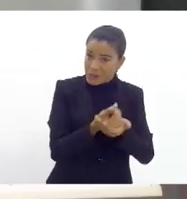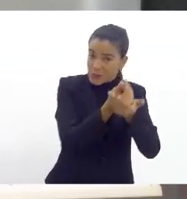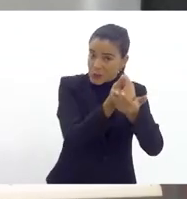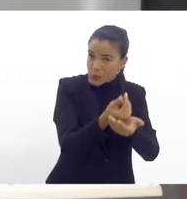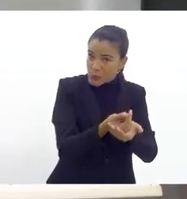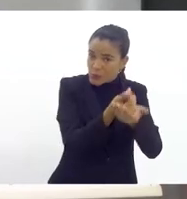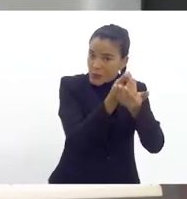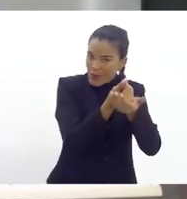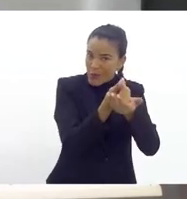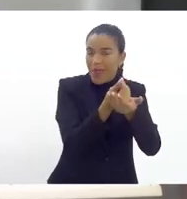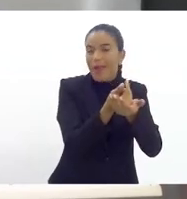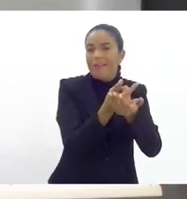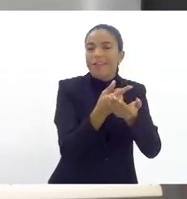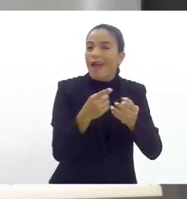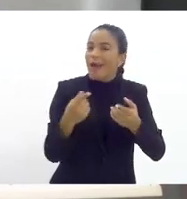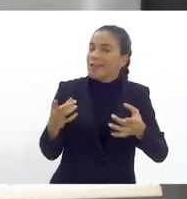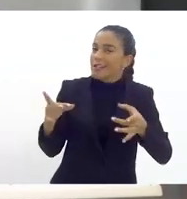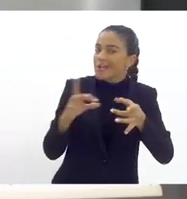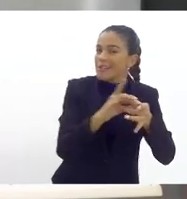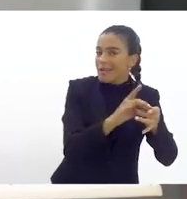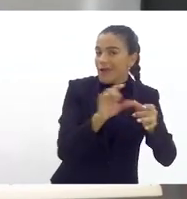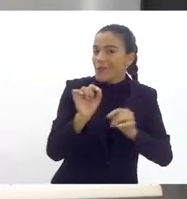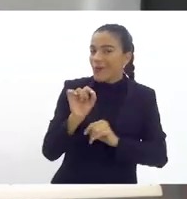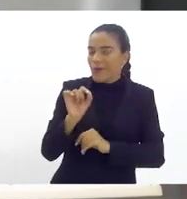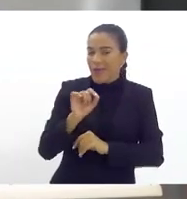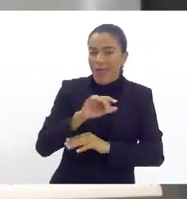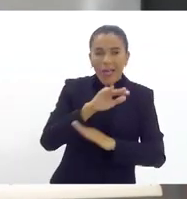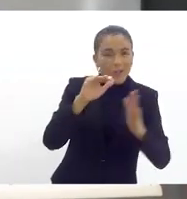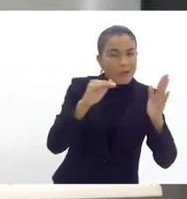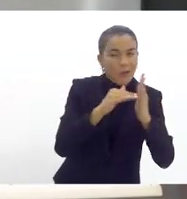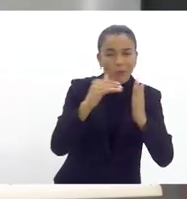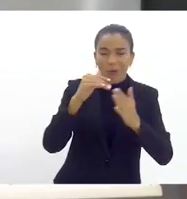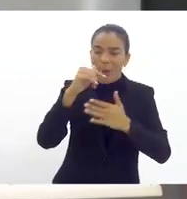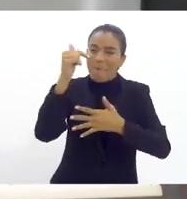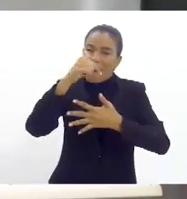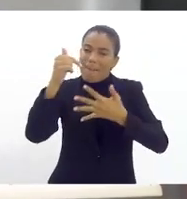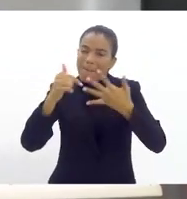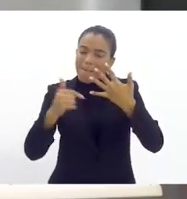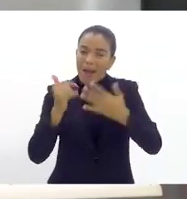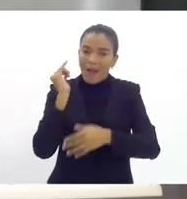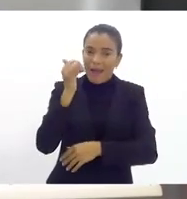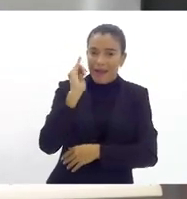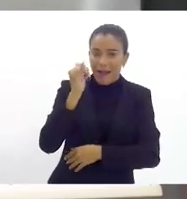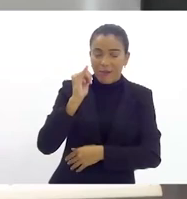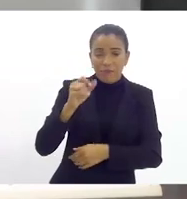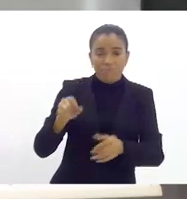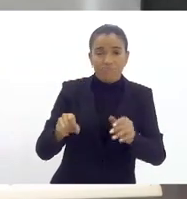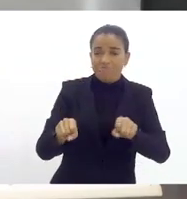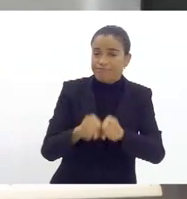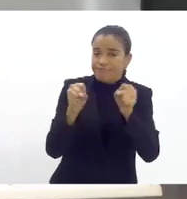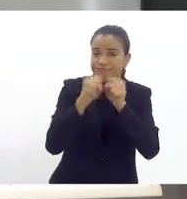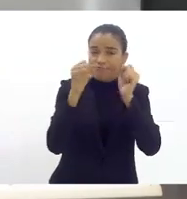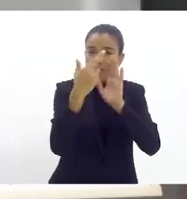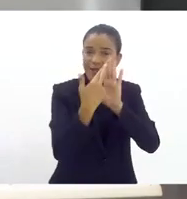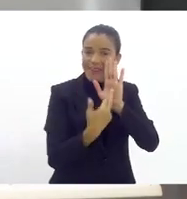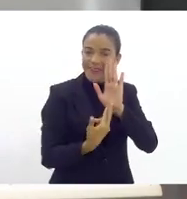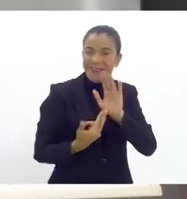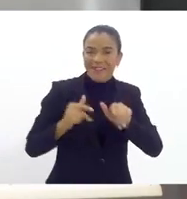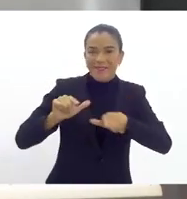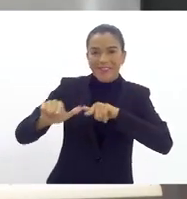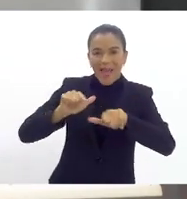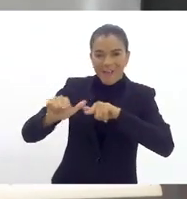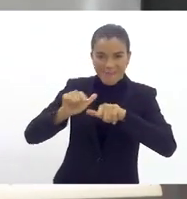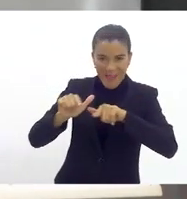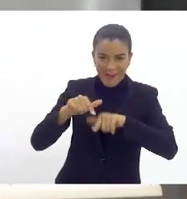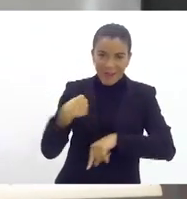tem tá de portanto estar diretamente ligada todos esses relatos de desregulamentação do valor da força de trabalho